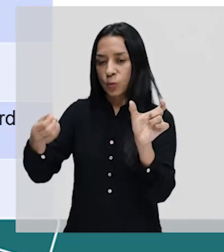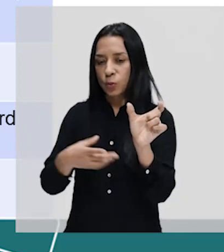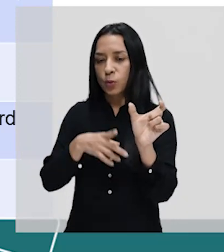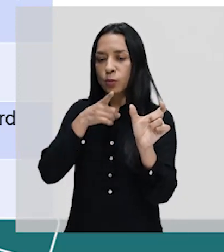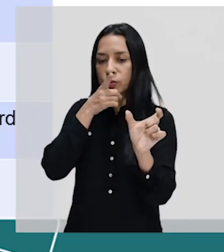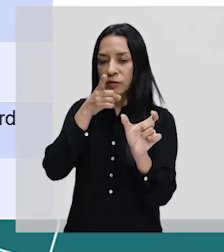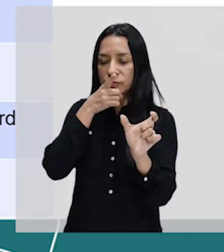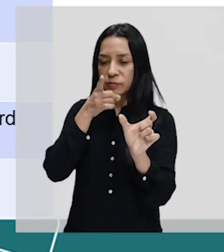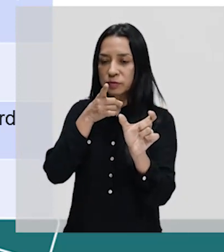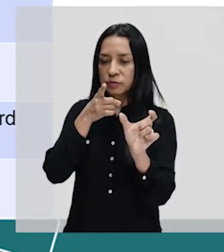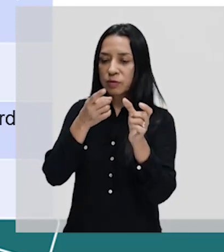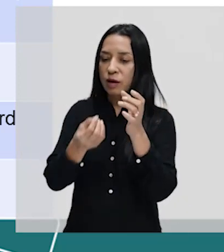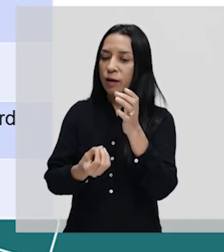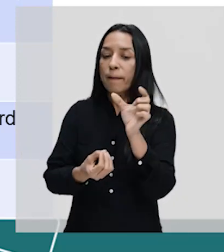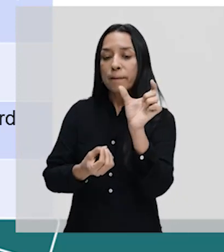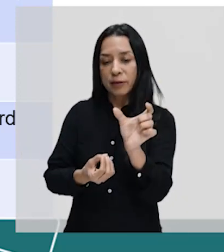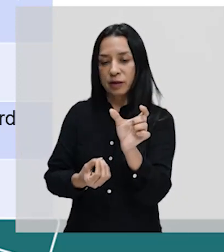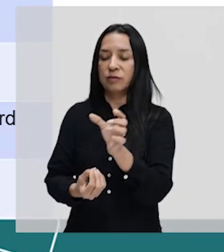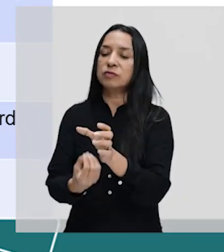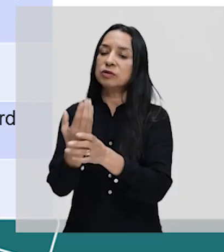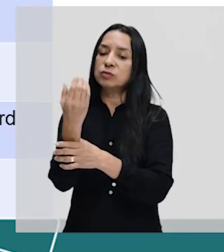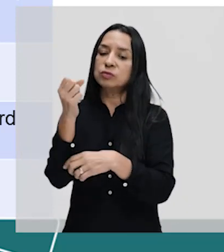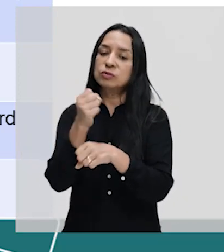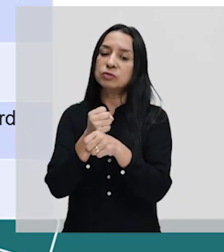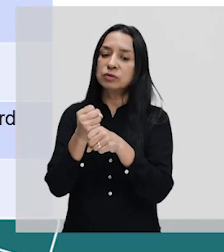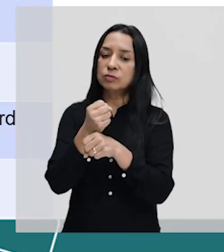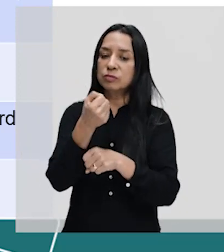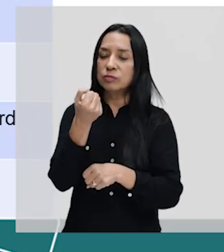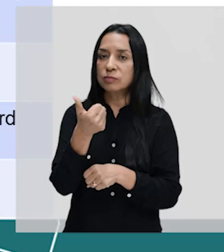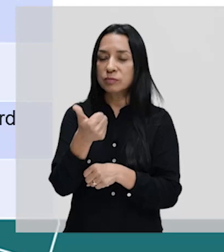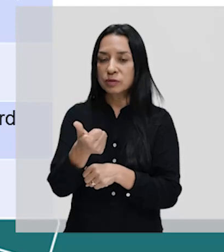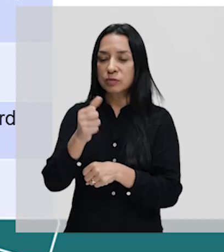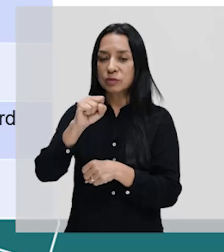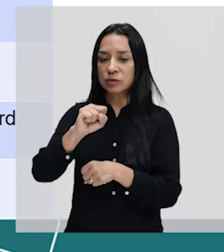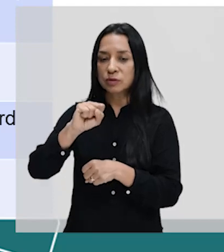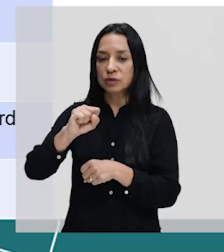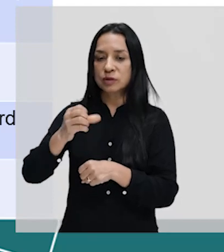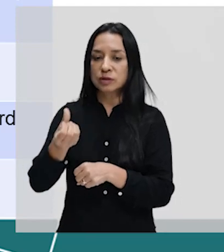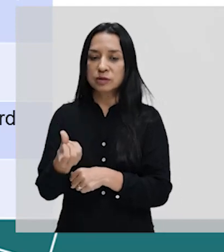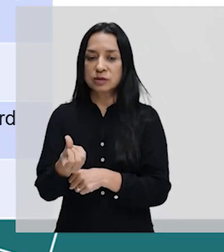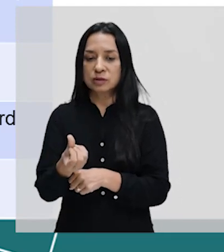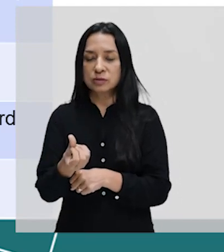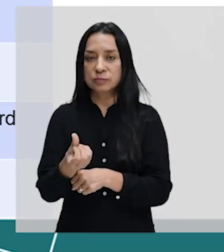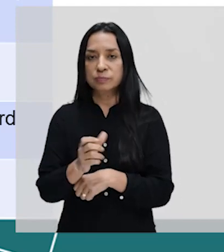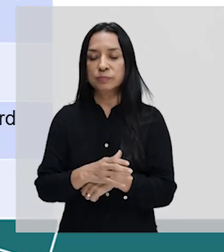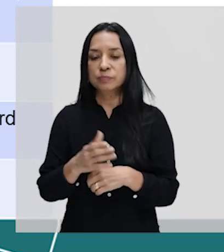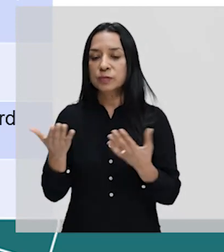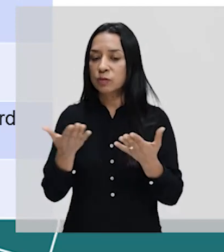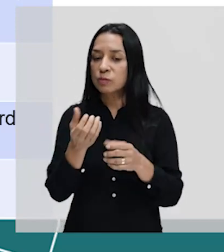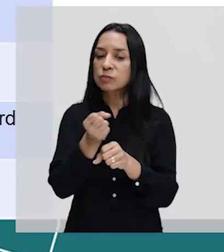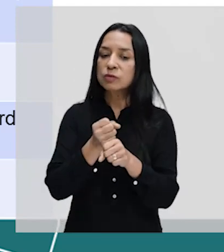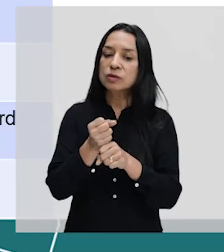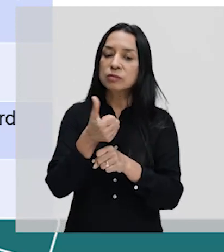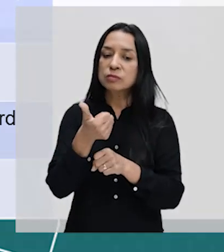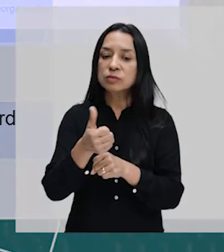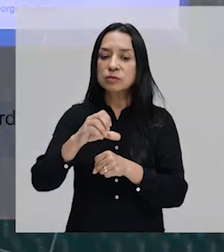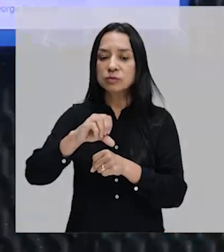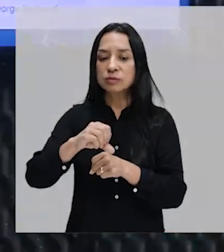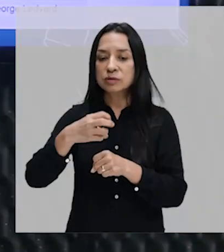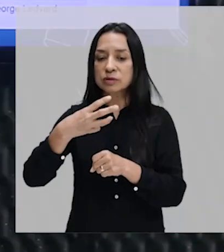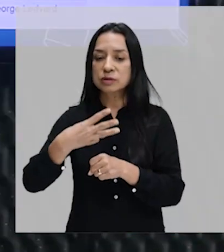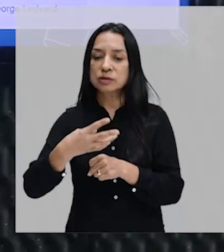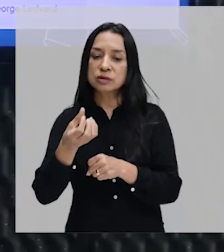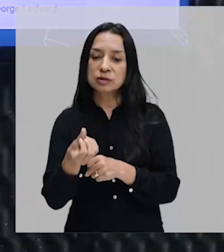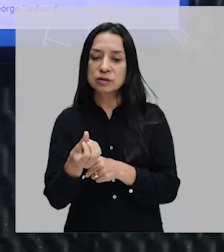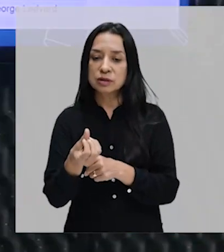palavrinha surge aqui, 1886. Já em 1936, aconteceu uma série de conferências